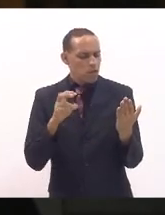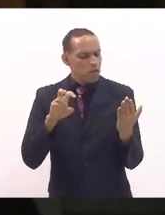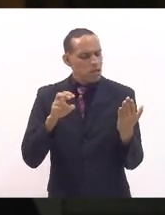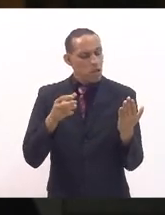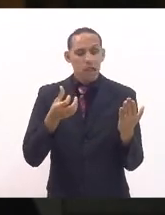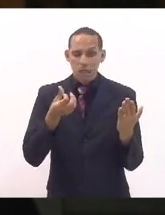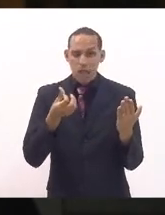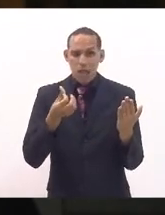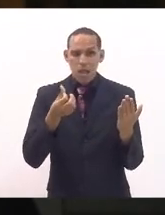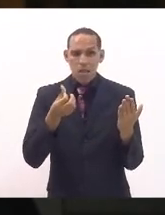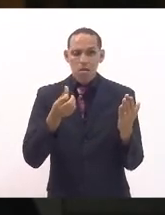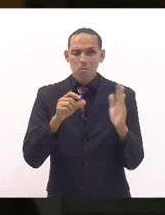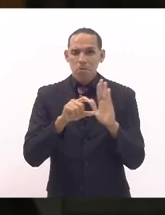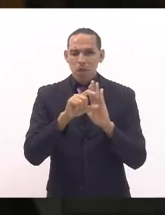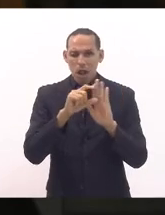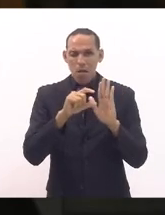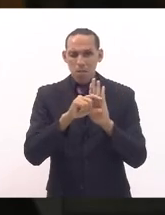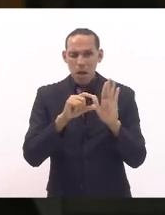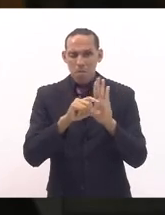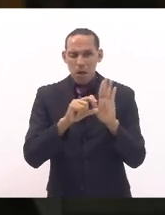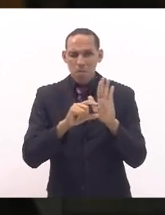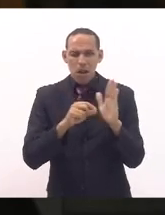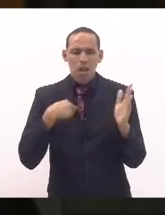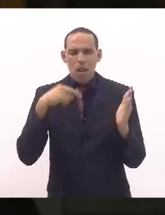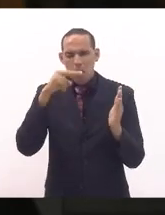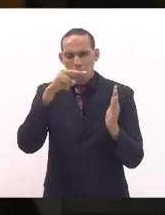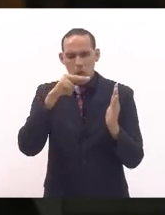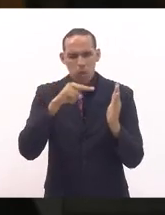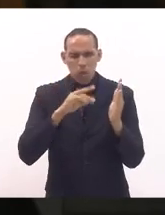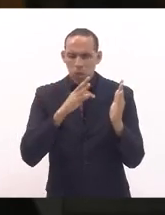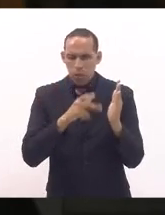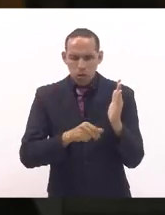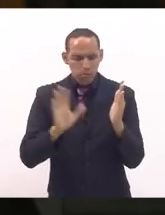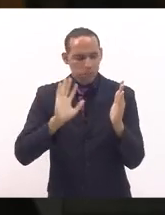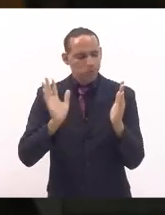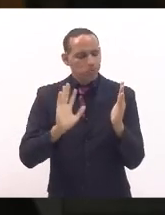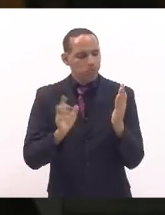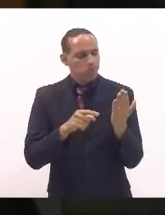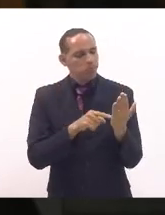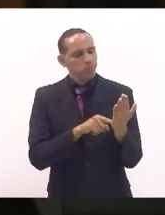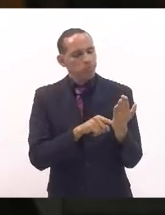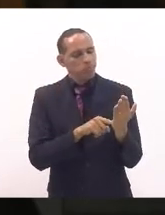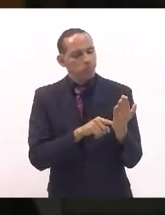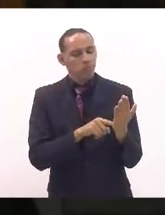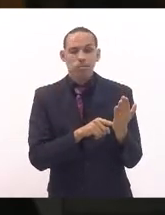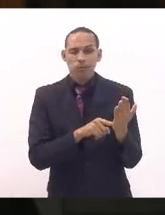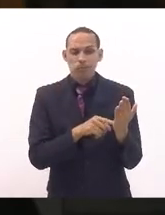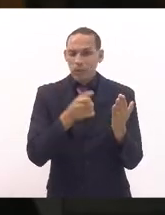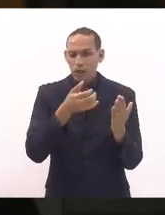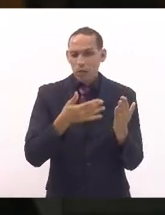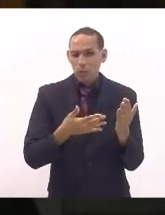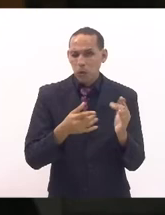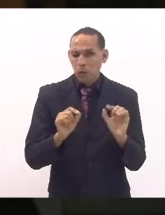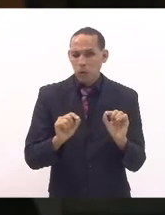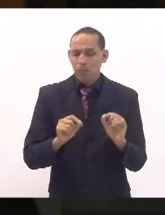6 parágrafos, e não vou lê-lo integralmente, dizia ele